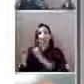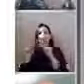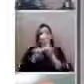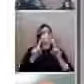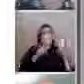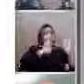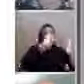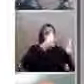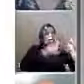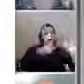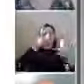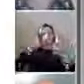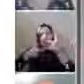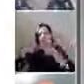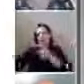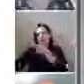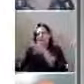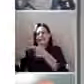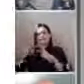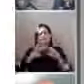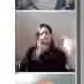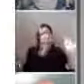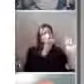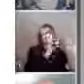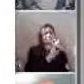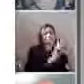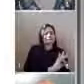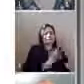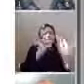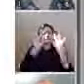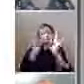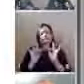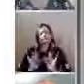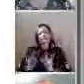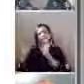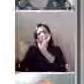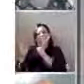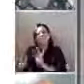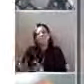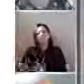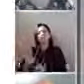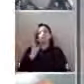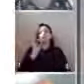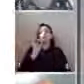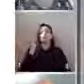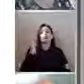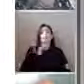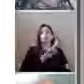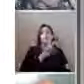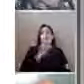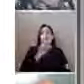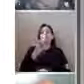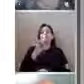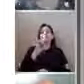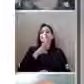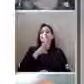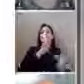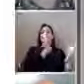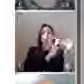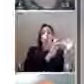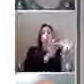trabalhosas. Cada uma guarda minúcias que só é possível quem já tem um contato com